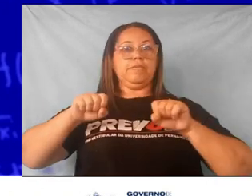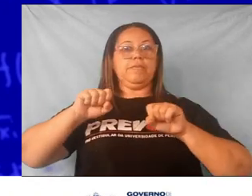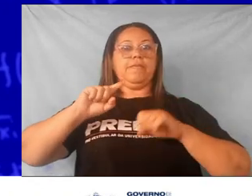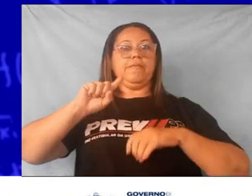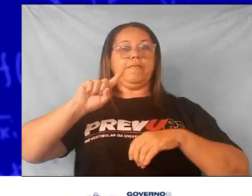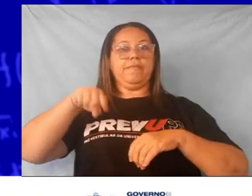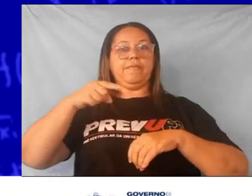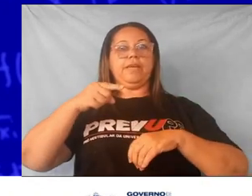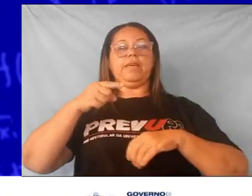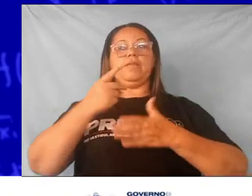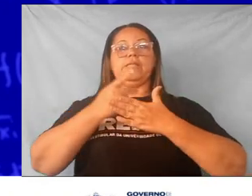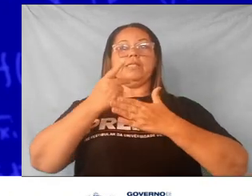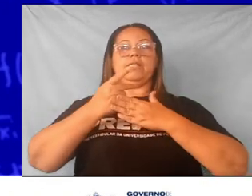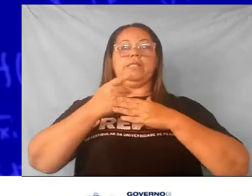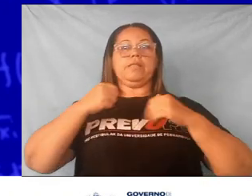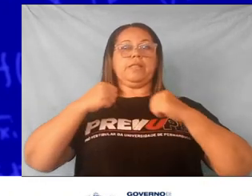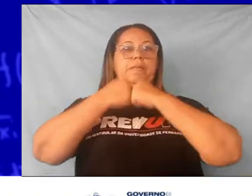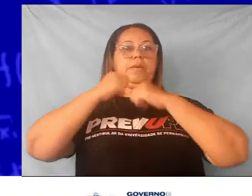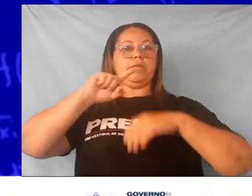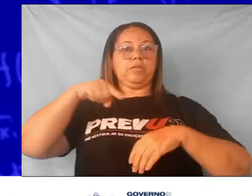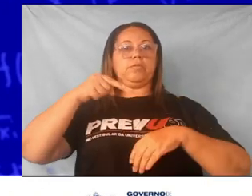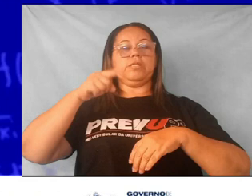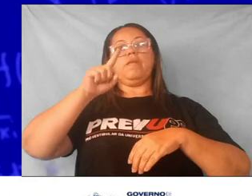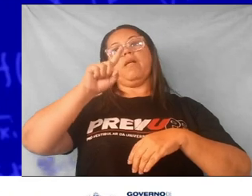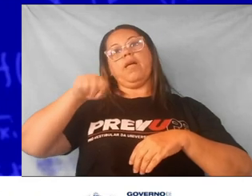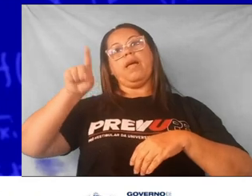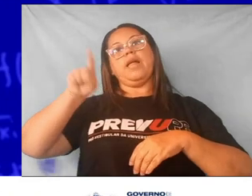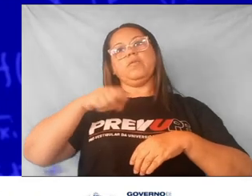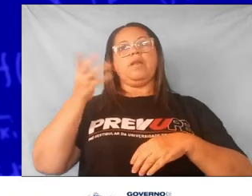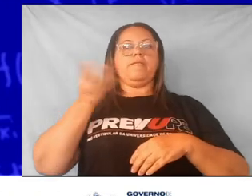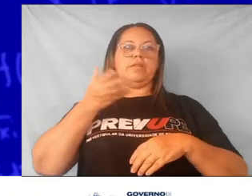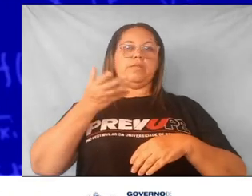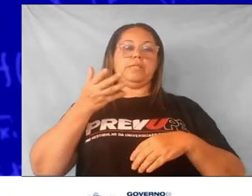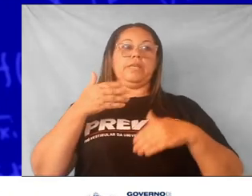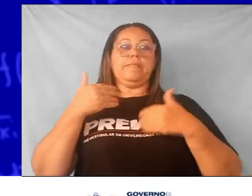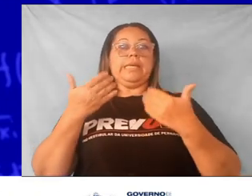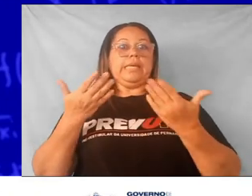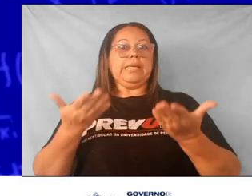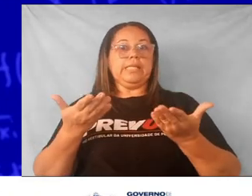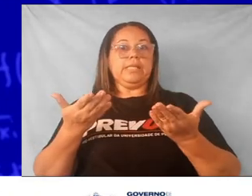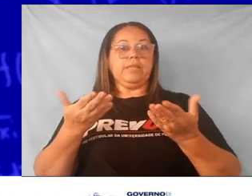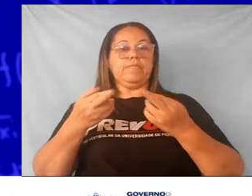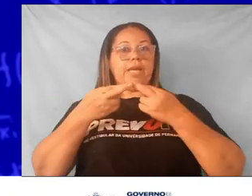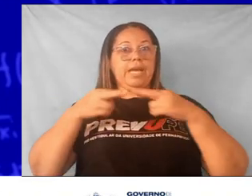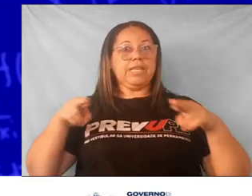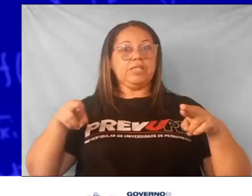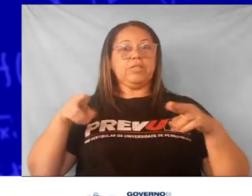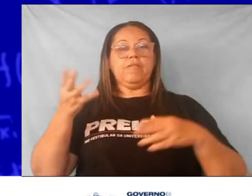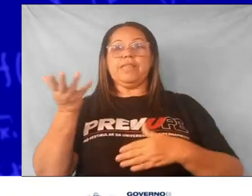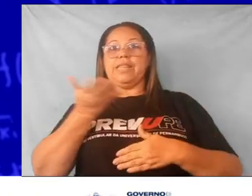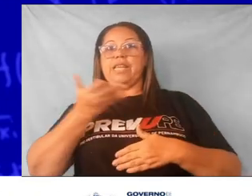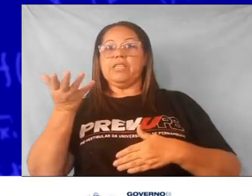nula. Dessa forma, a resolução das velocidades que esse sistema